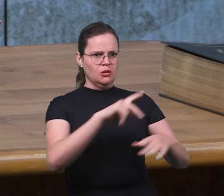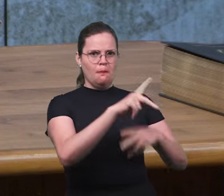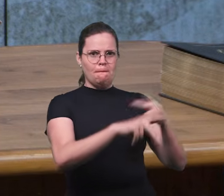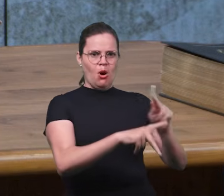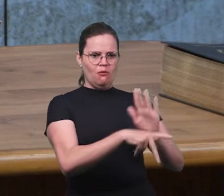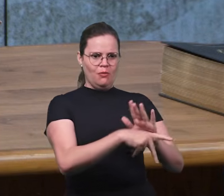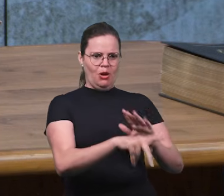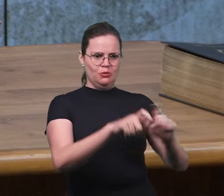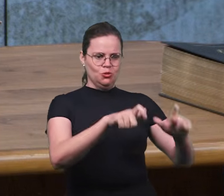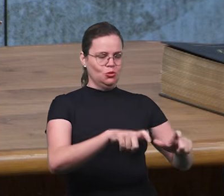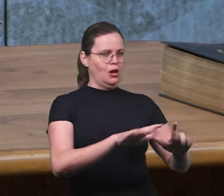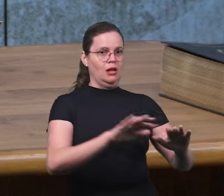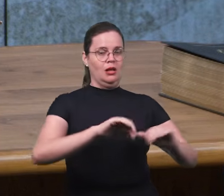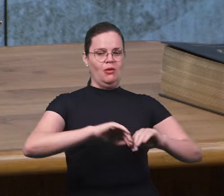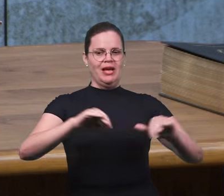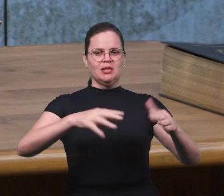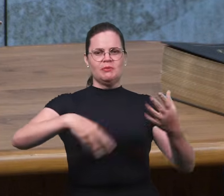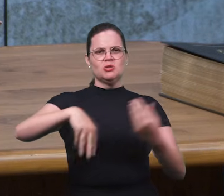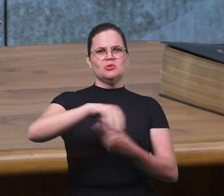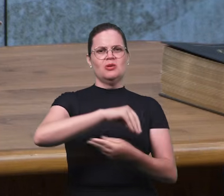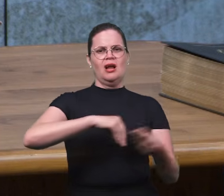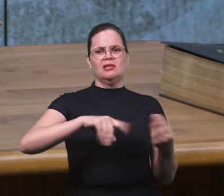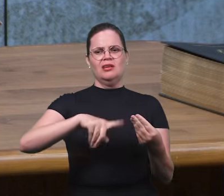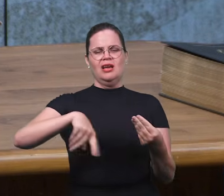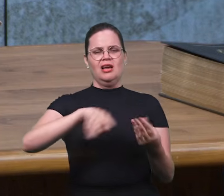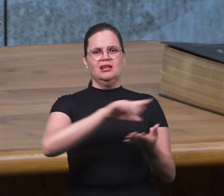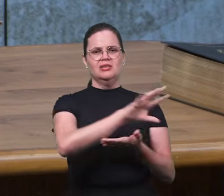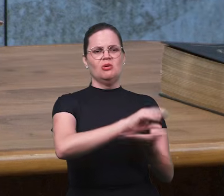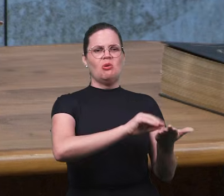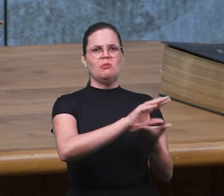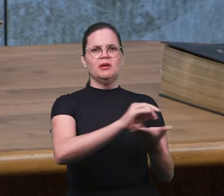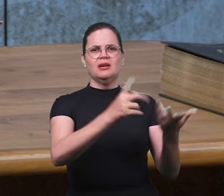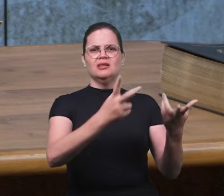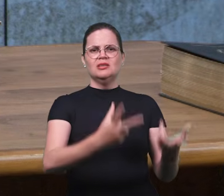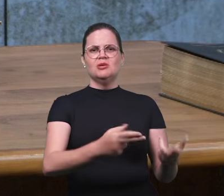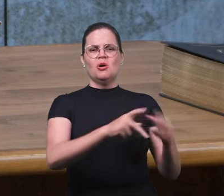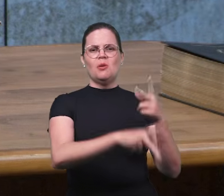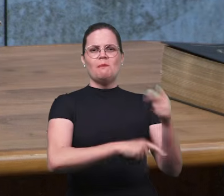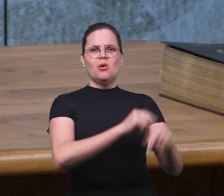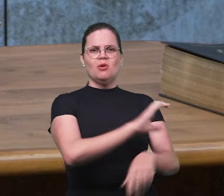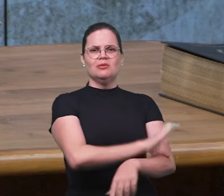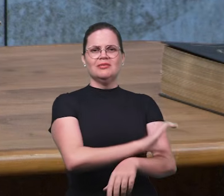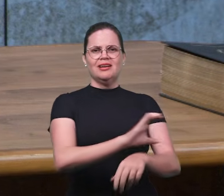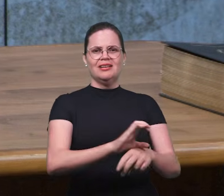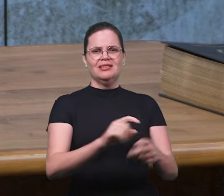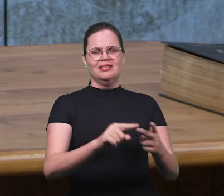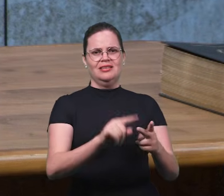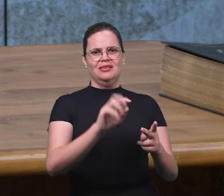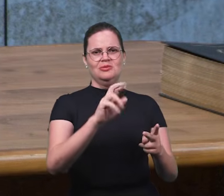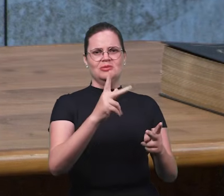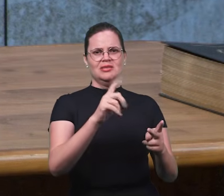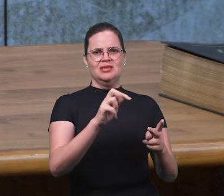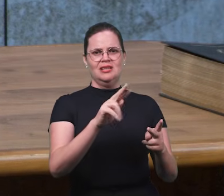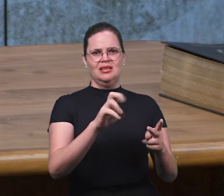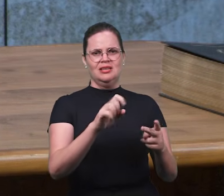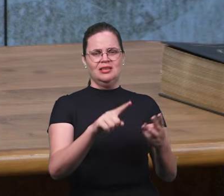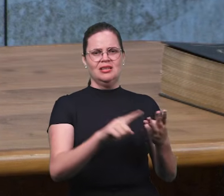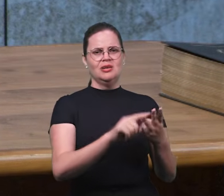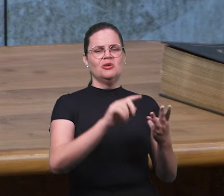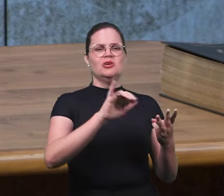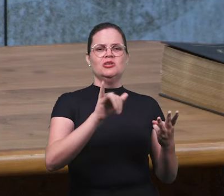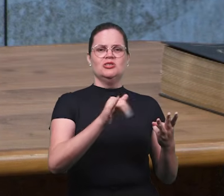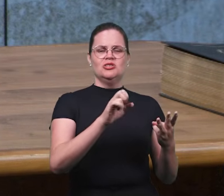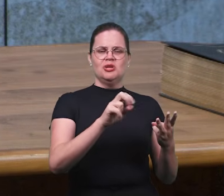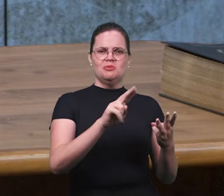terra, seguindo as abominações dos cananeus, dos heteus, dos ferezeus, dos